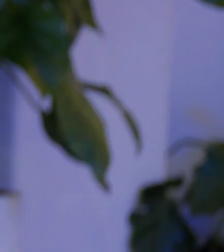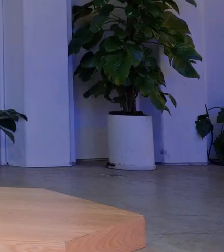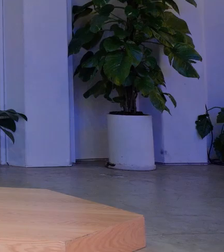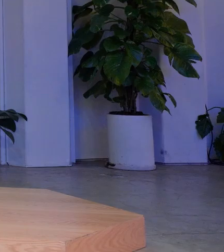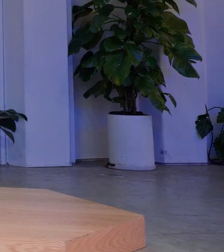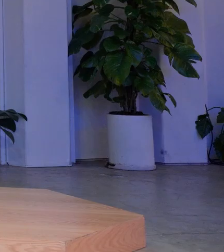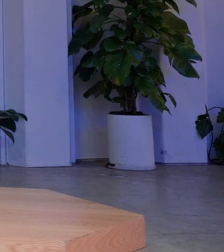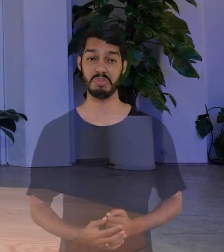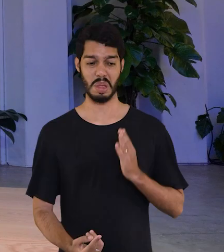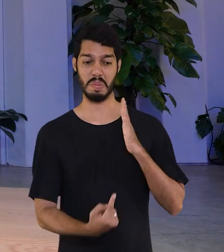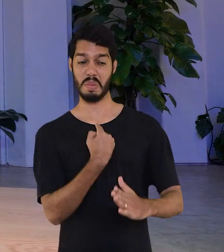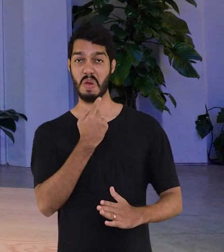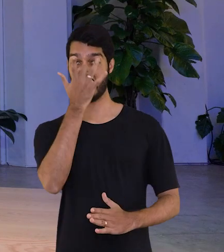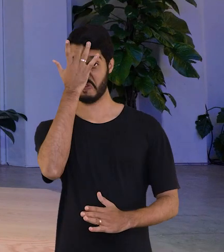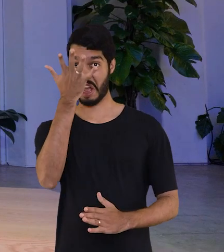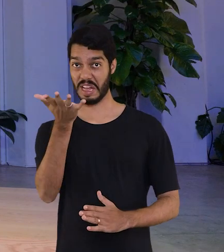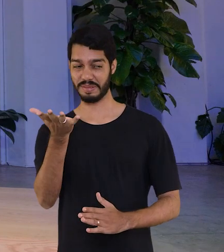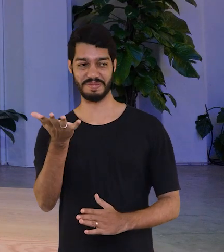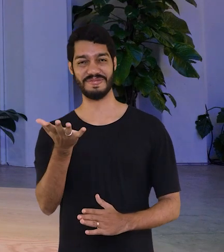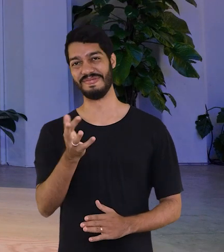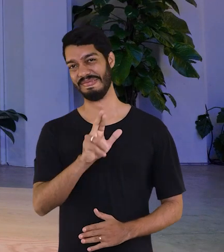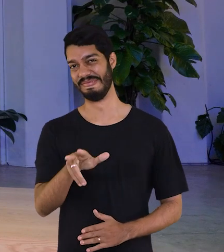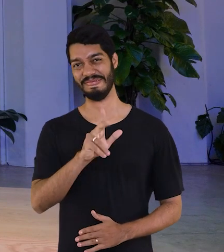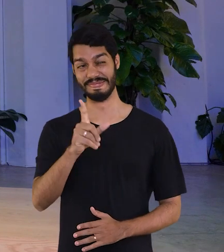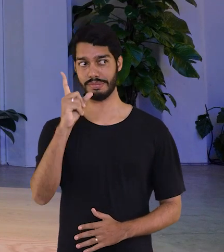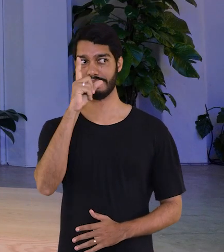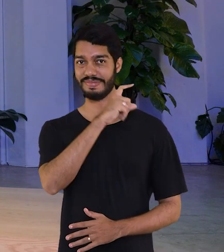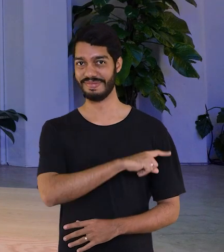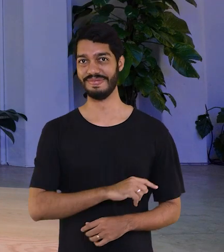latente. É bom que você gosta de perguntas fáceis, né?